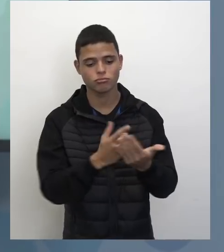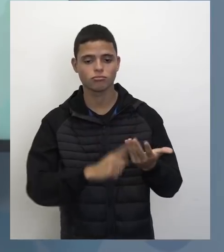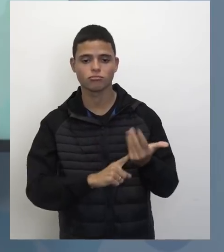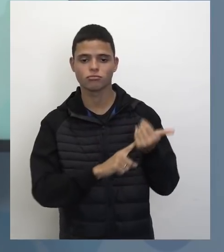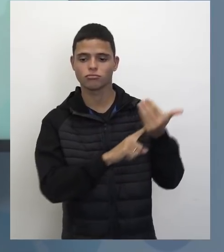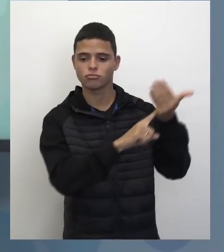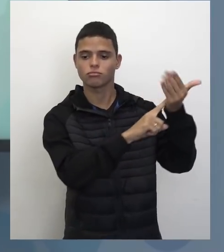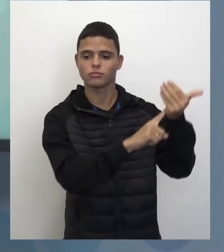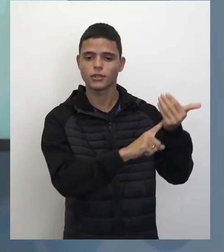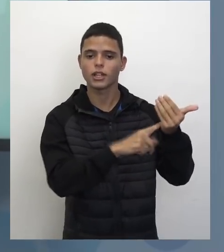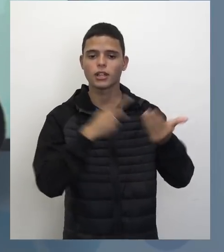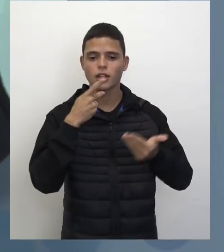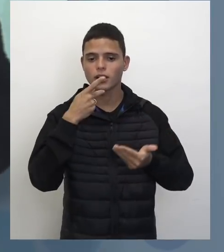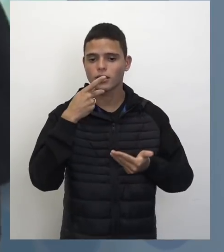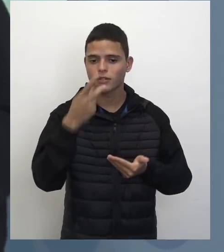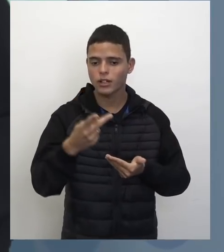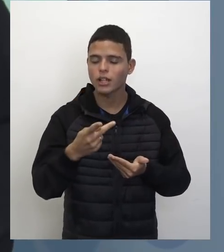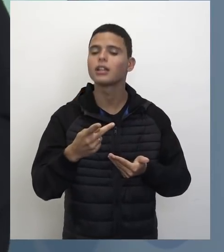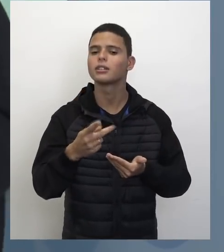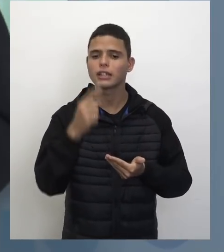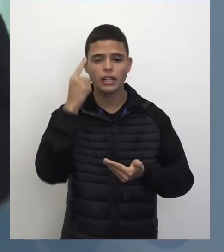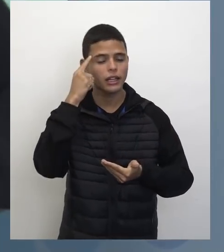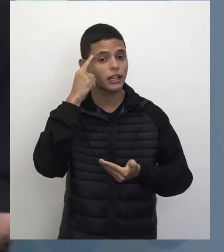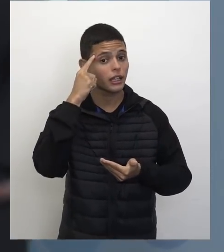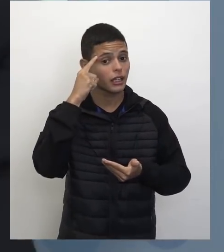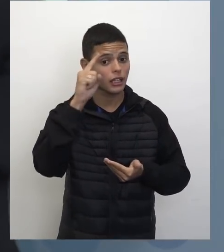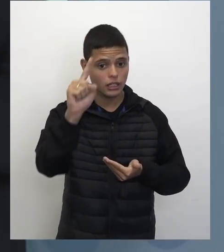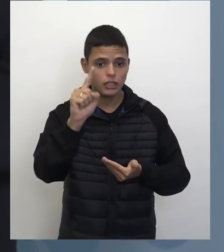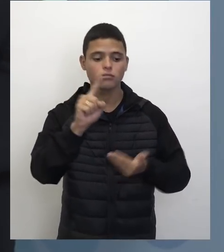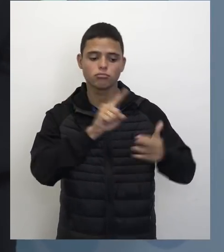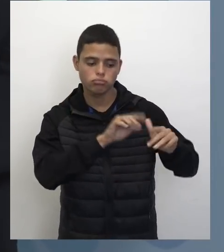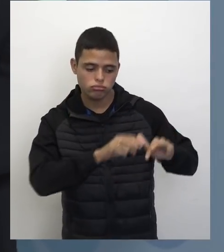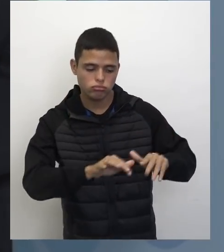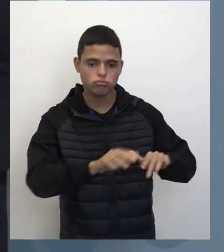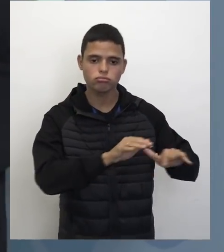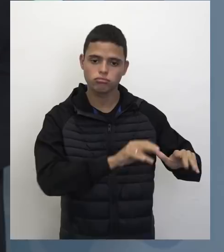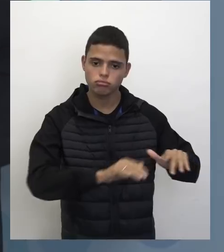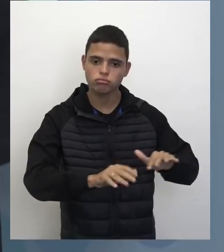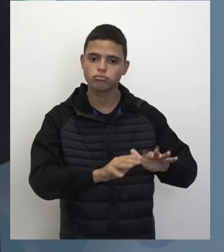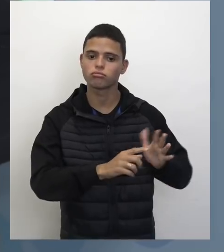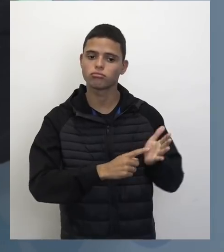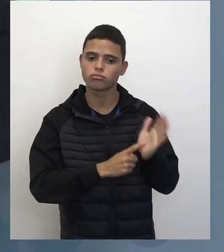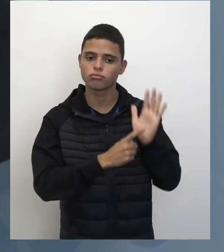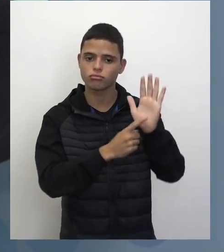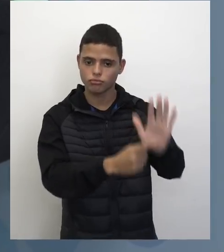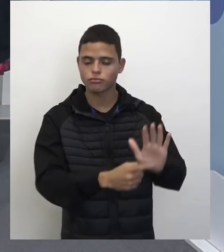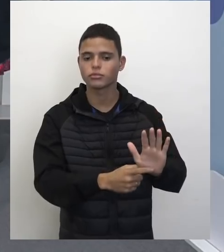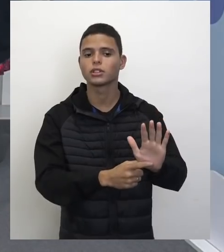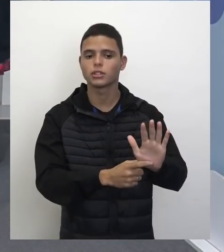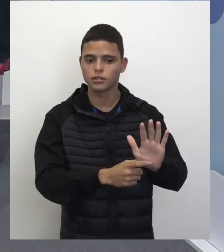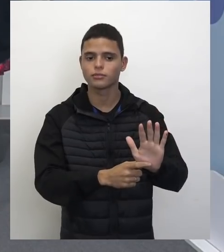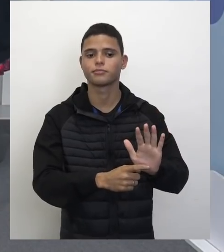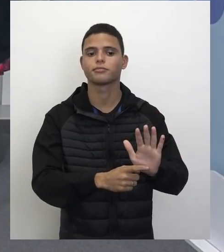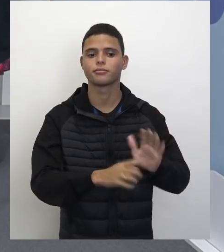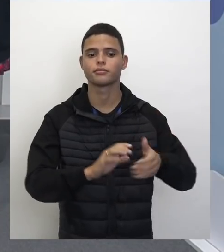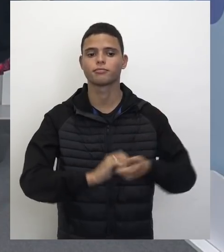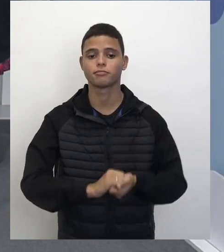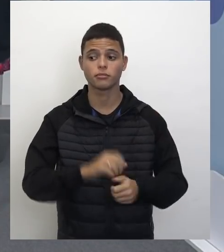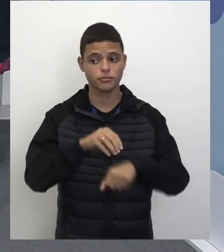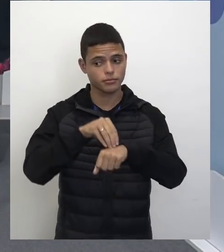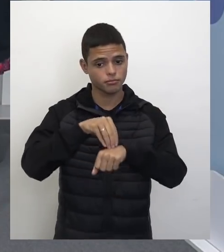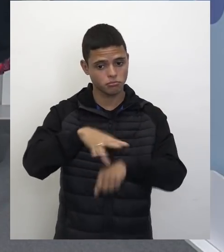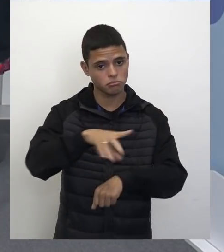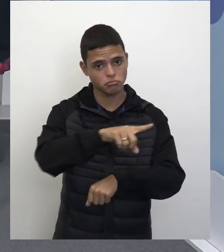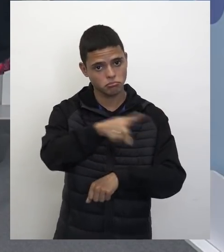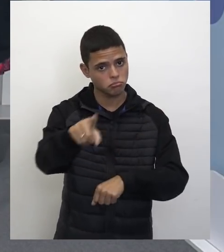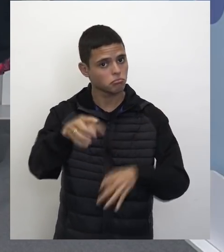falar um pouco melhor sobre essa ideia de programação, que a galera gosta dessas questões de programação desplugada, né? Dica. Presta